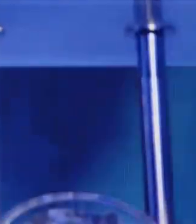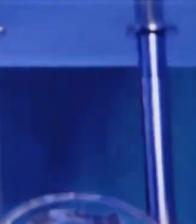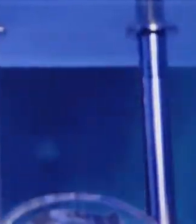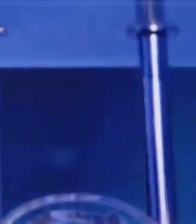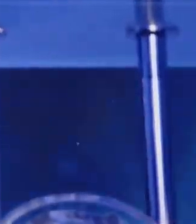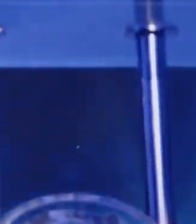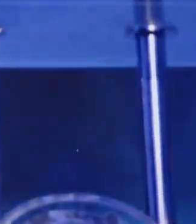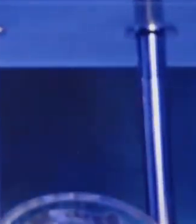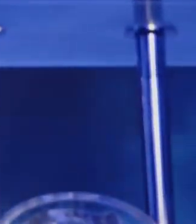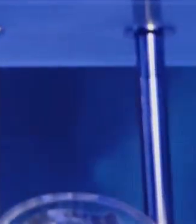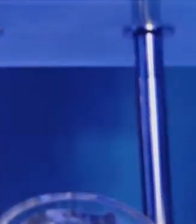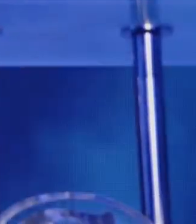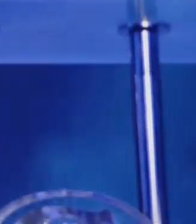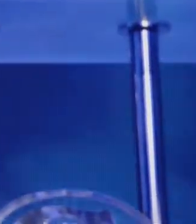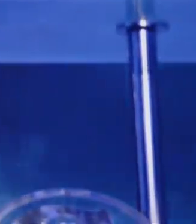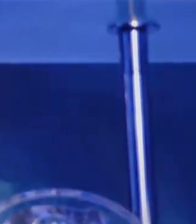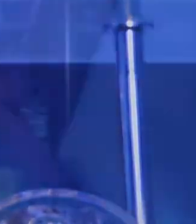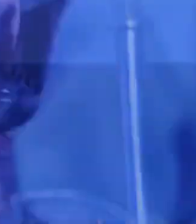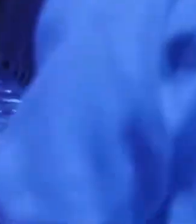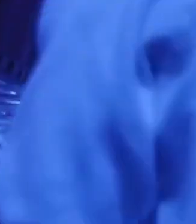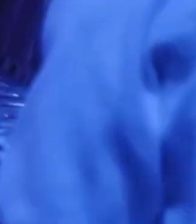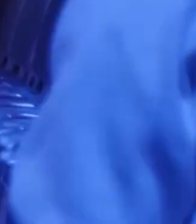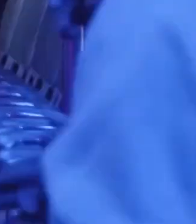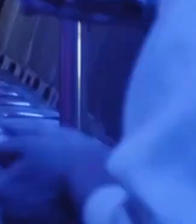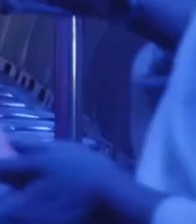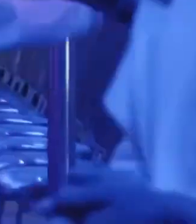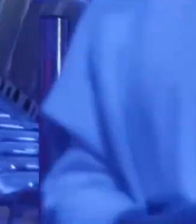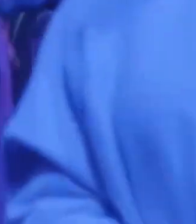Pado eu sou